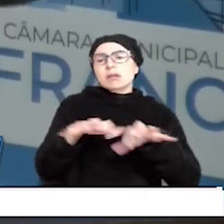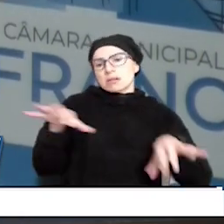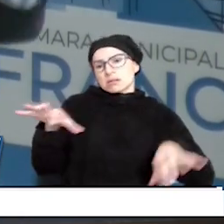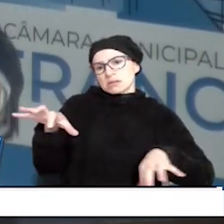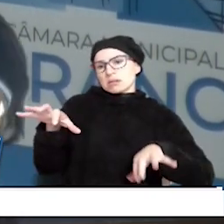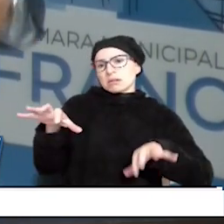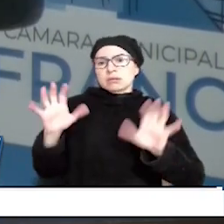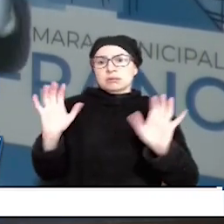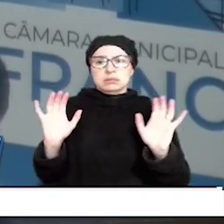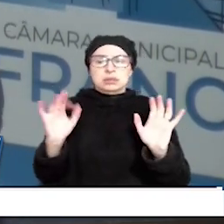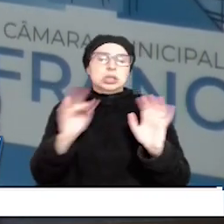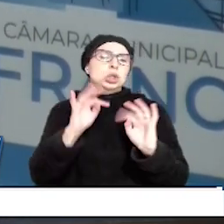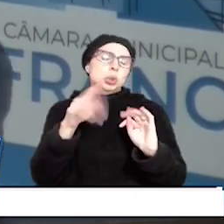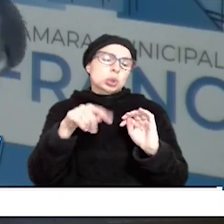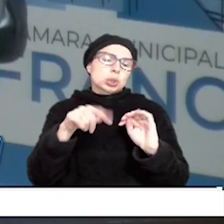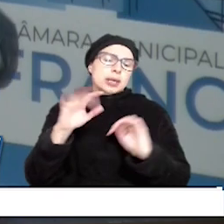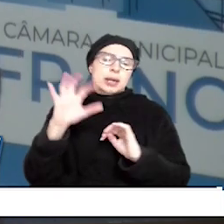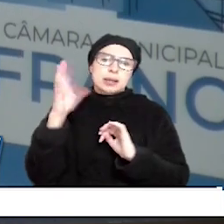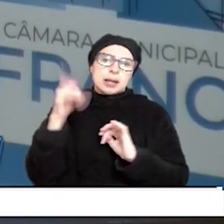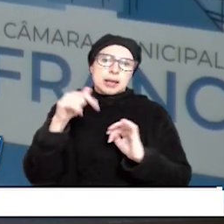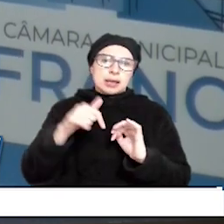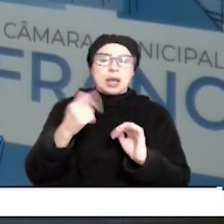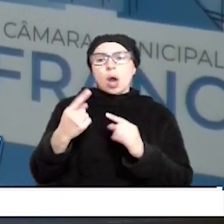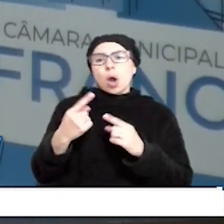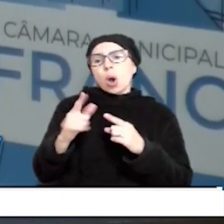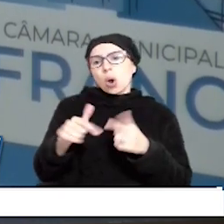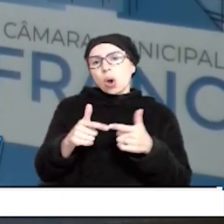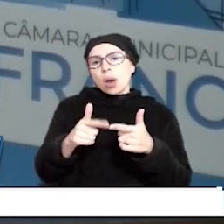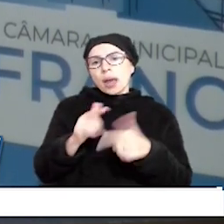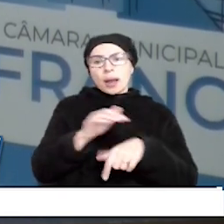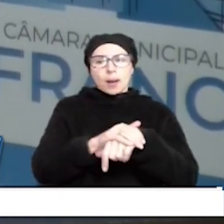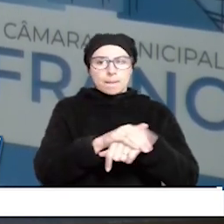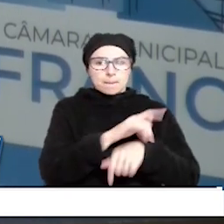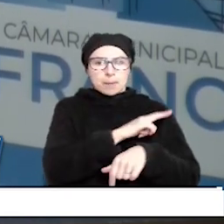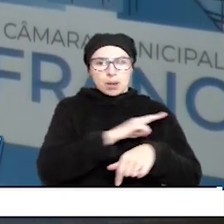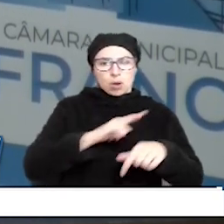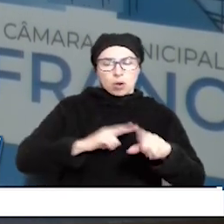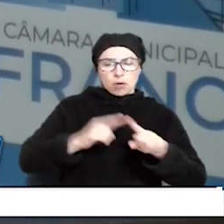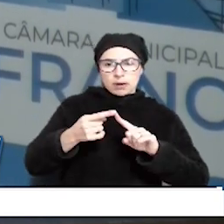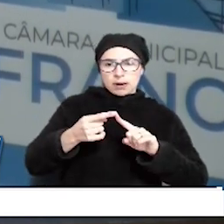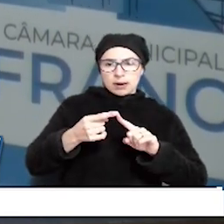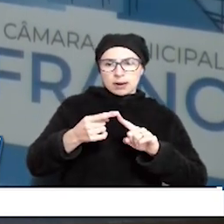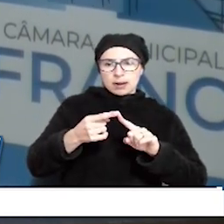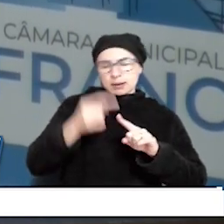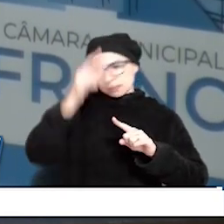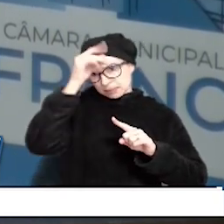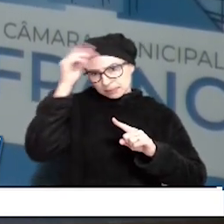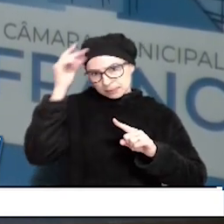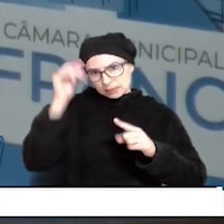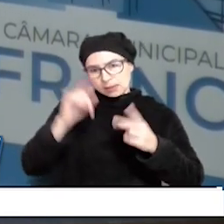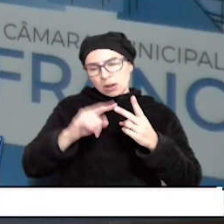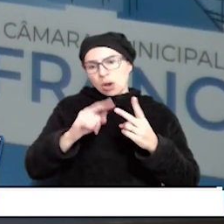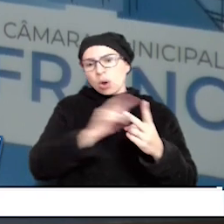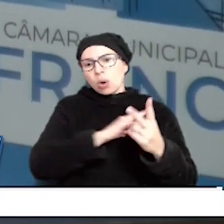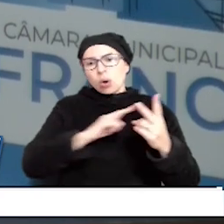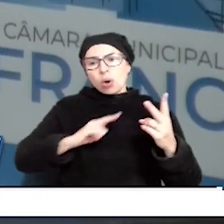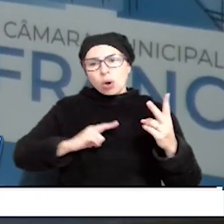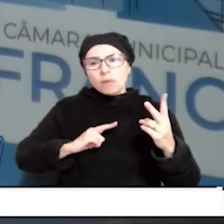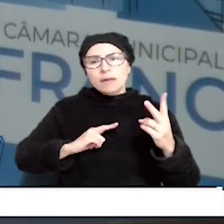Tudo o que acontece aqui, ou é culpa do governo municipal, ou é culpa do